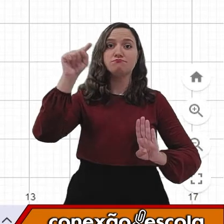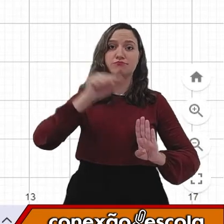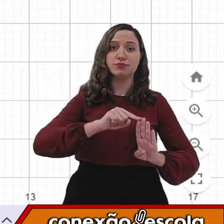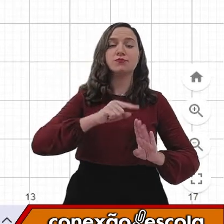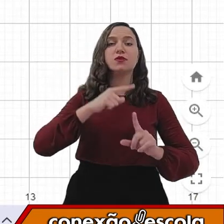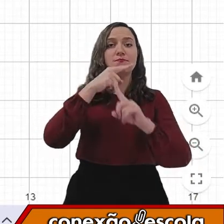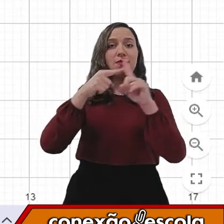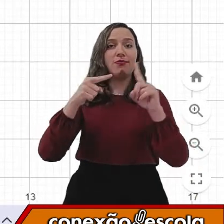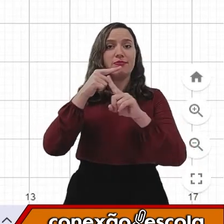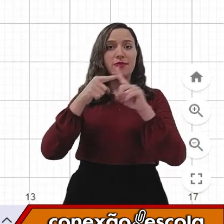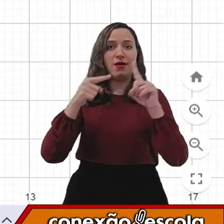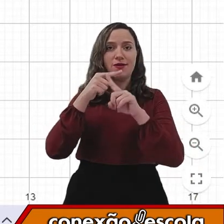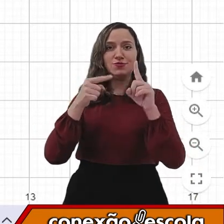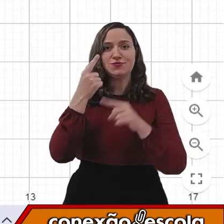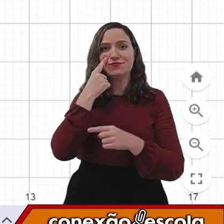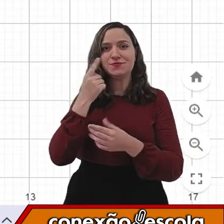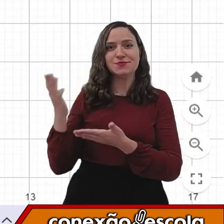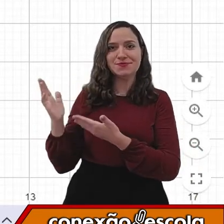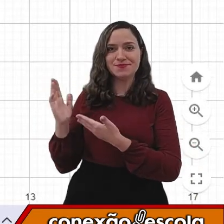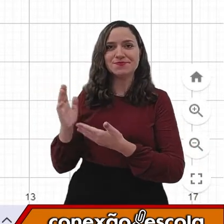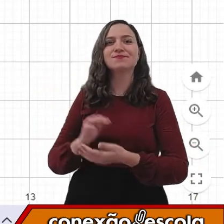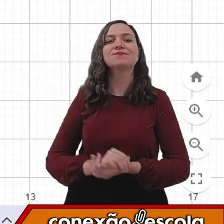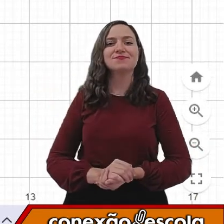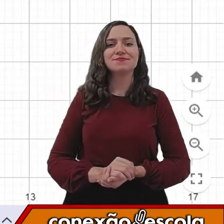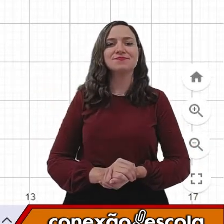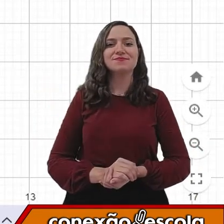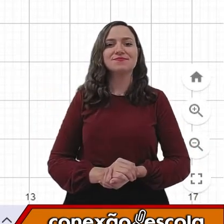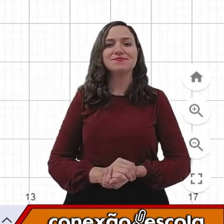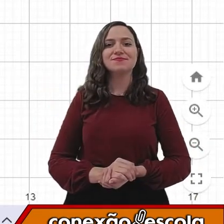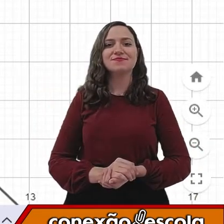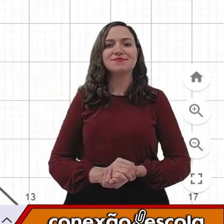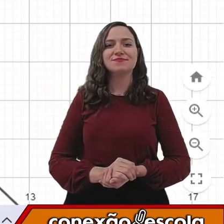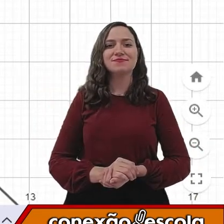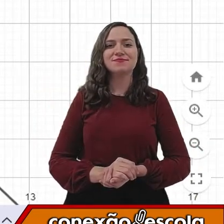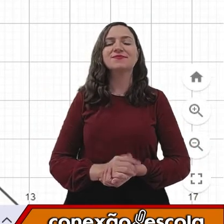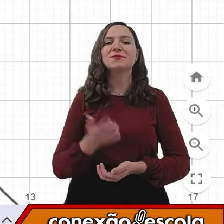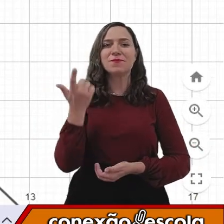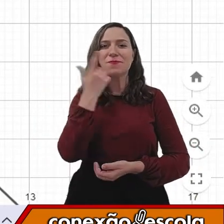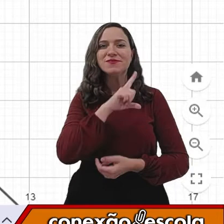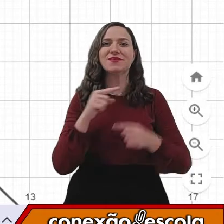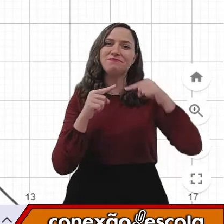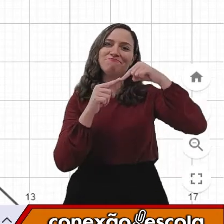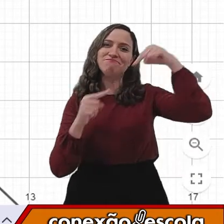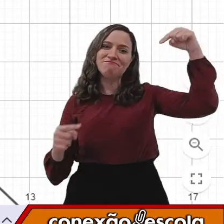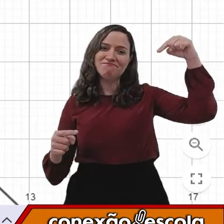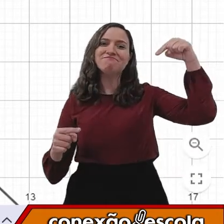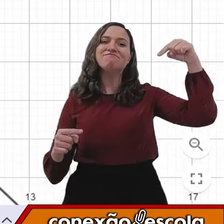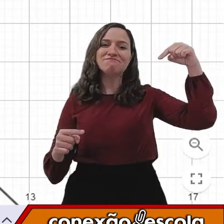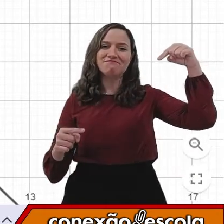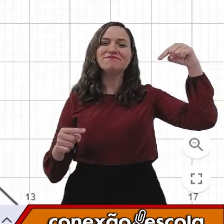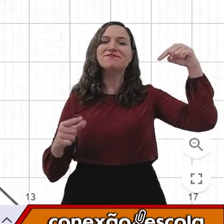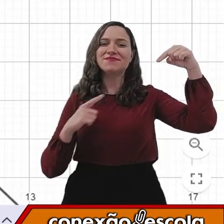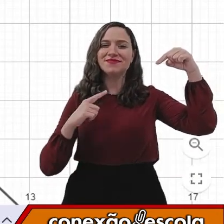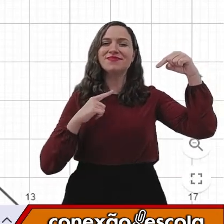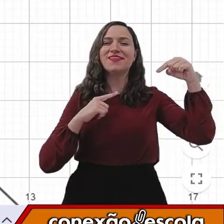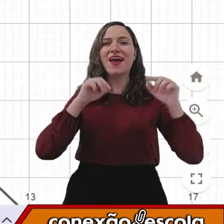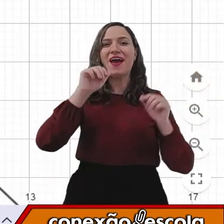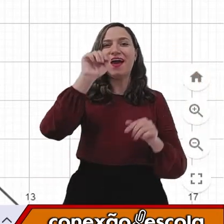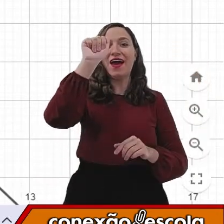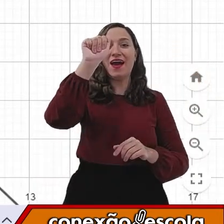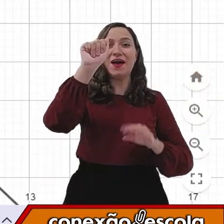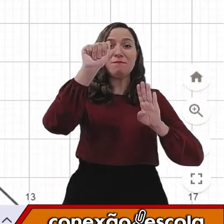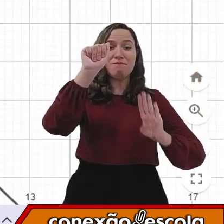o ponto F. Traço a reta, ponto médio ao vértice oposto. Se você reparar